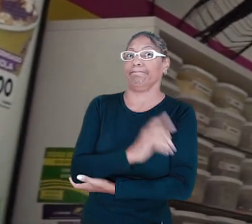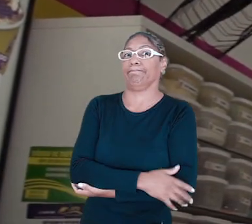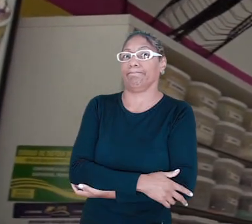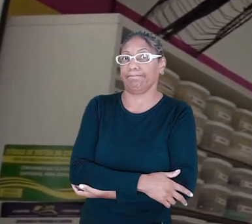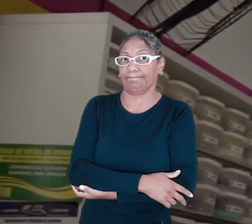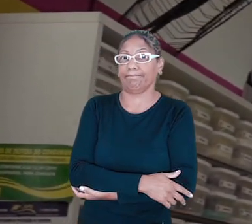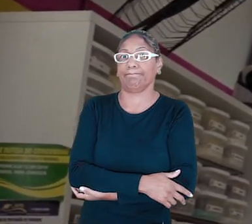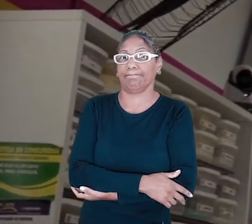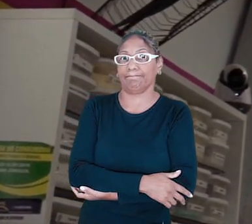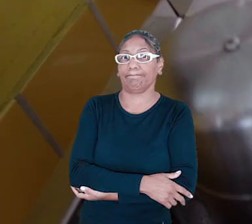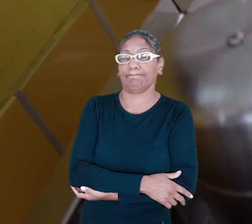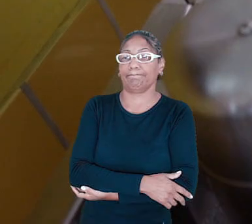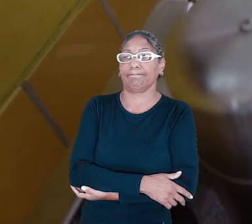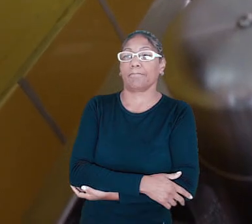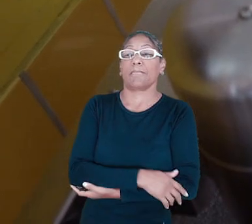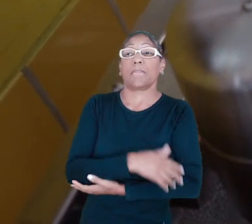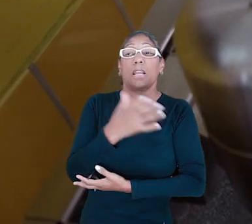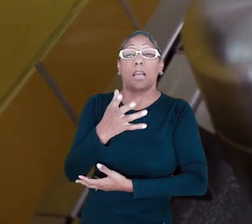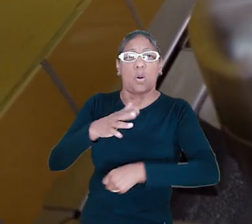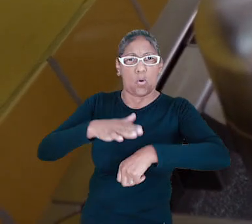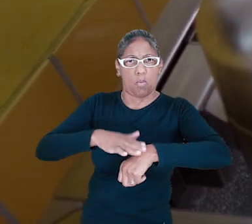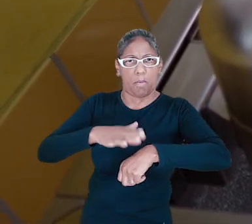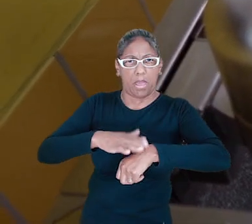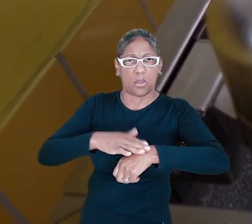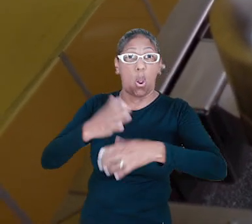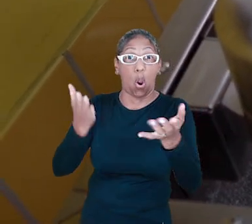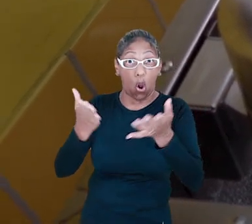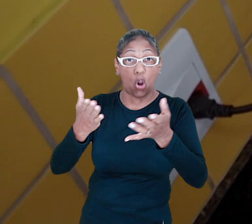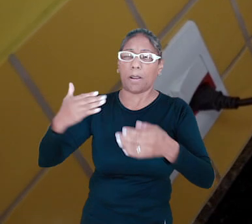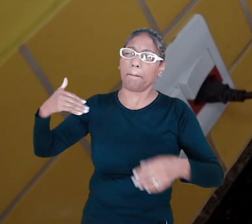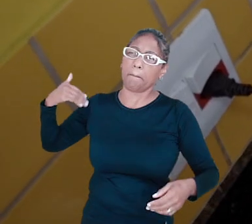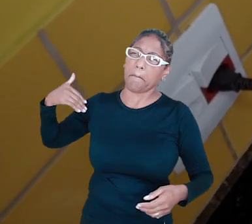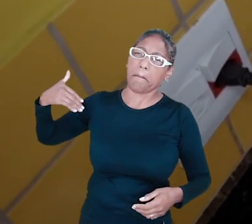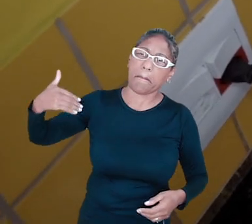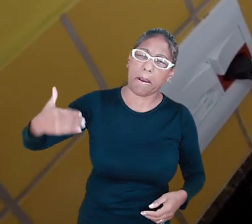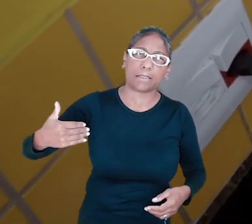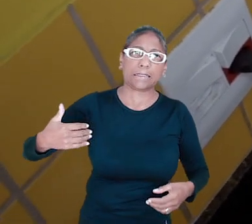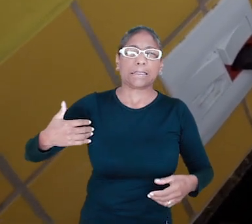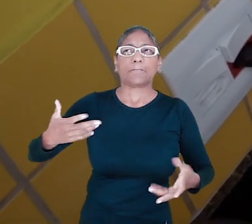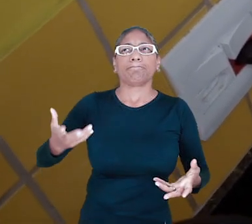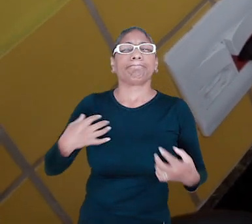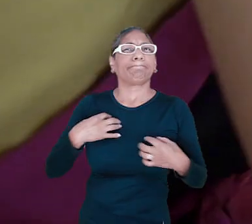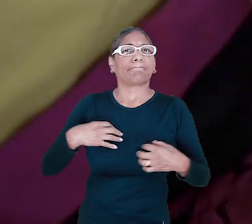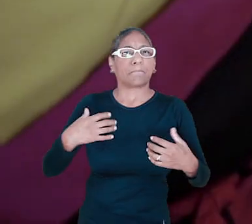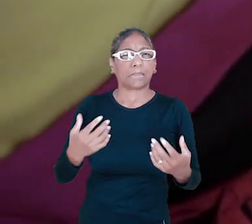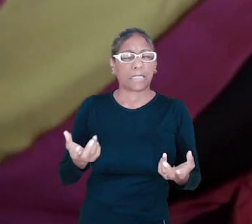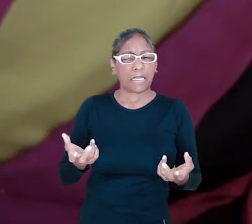Simone Vicente, Milkshake Mix. Os momentos mais delicados, olhando do ponto de vista pessoal,